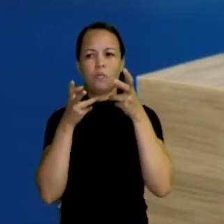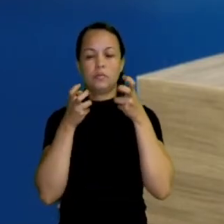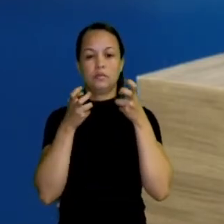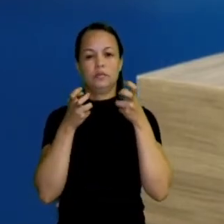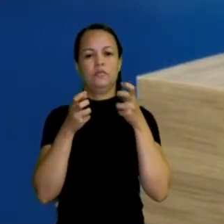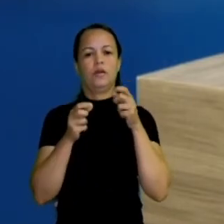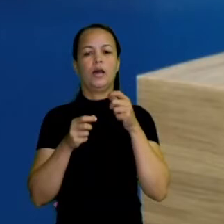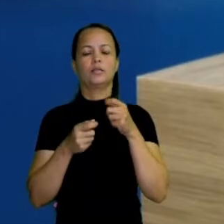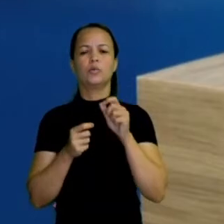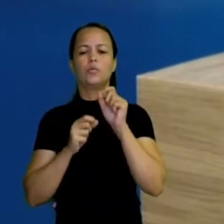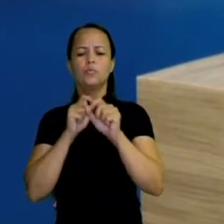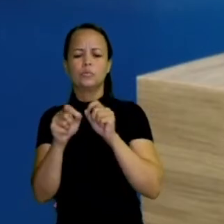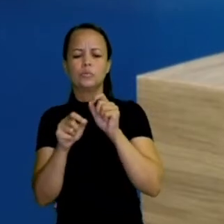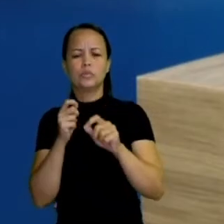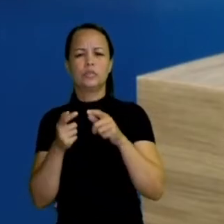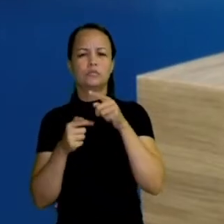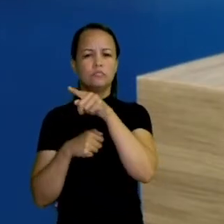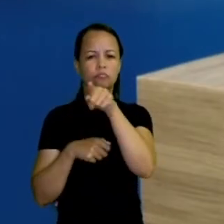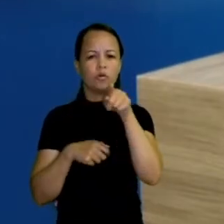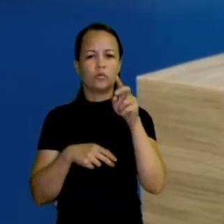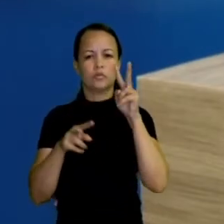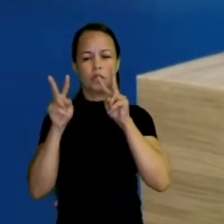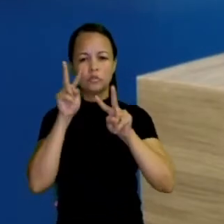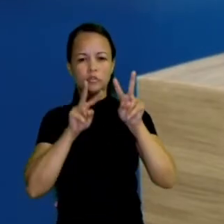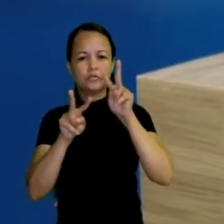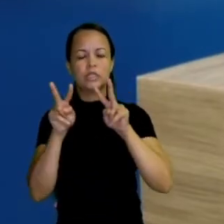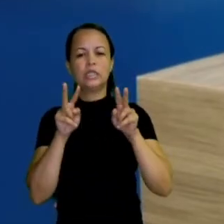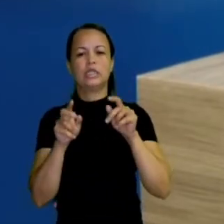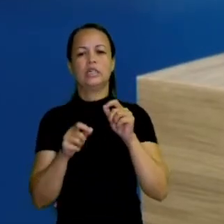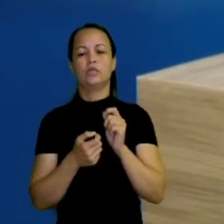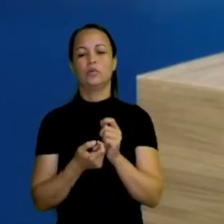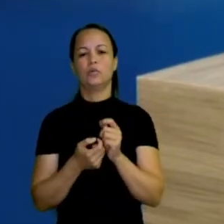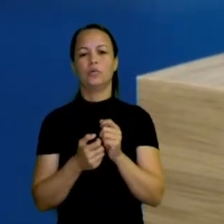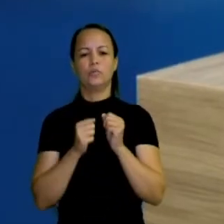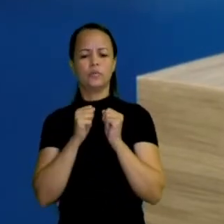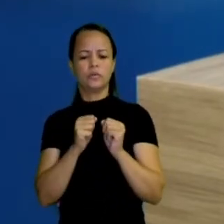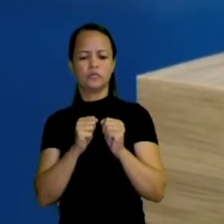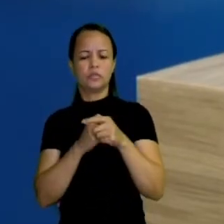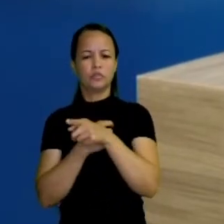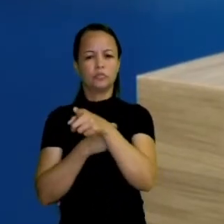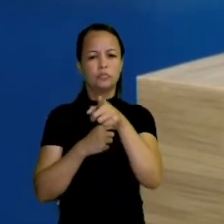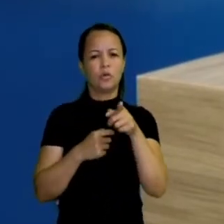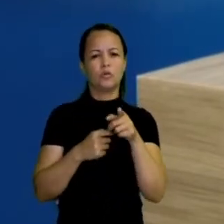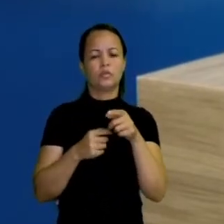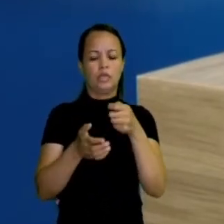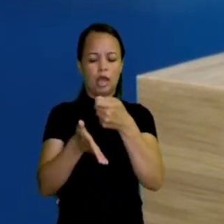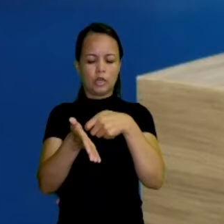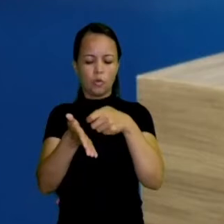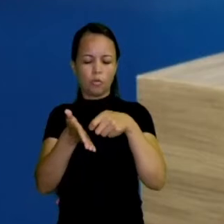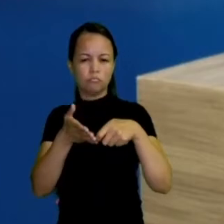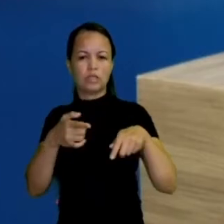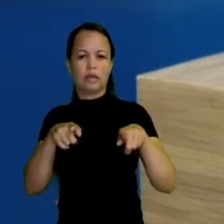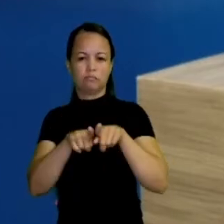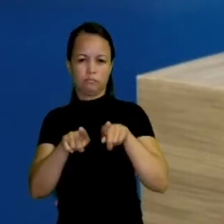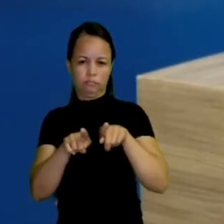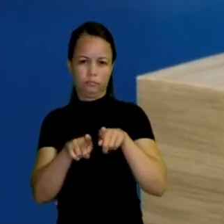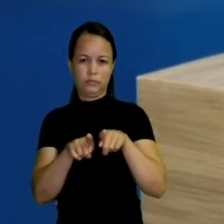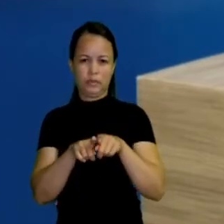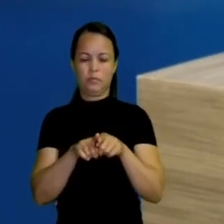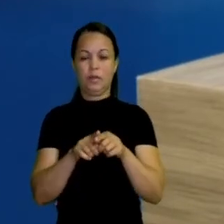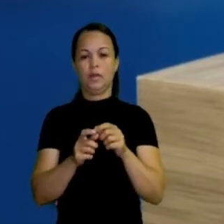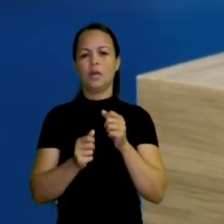que vocês viram nessas imagens. Se vocês também puderem ir para a anotação, colocar lá no caderno de vocês, assim, de